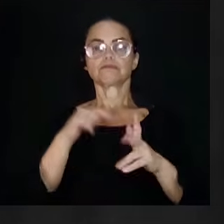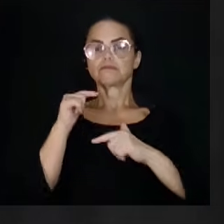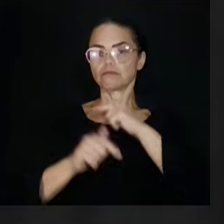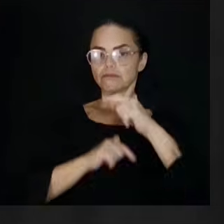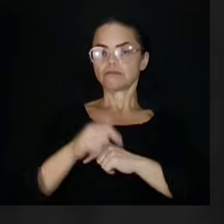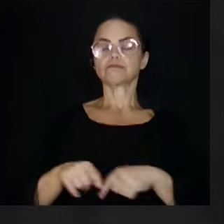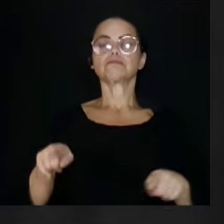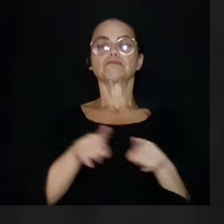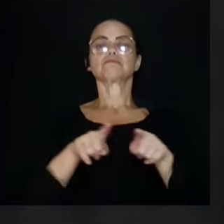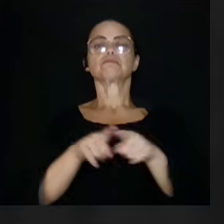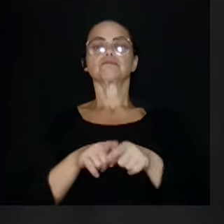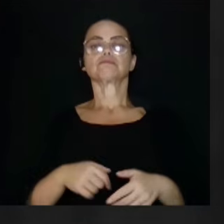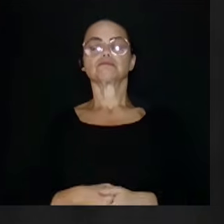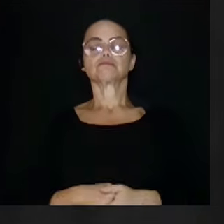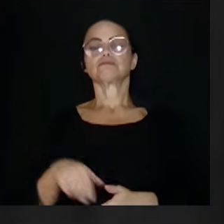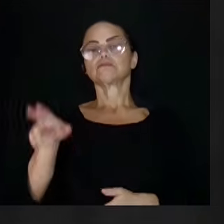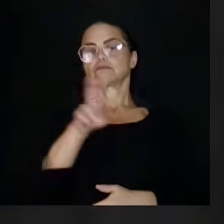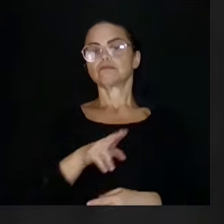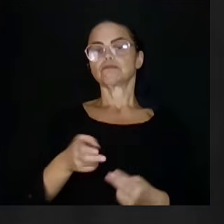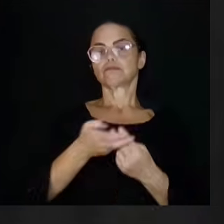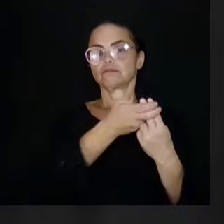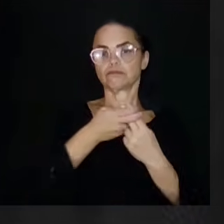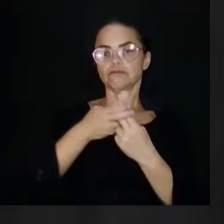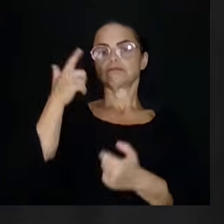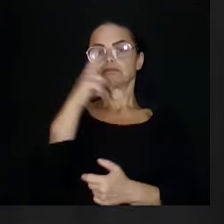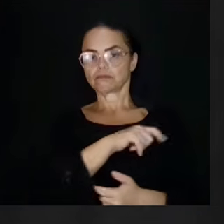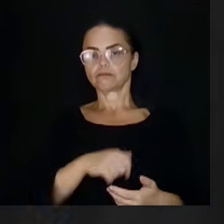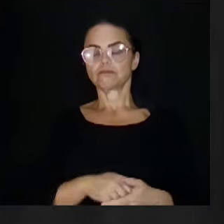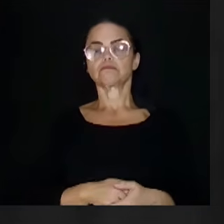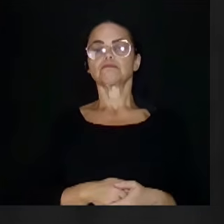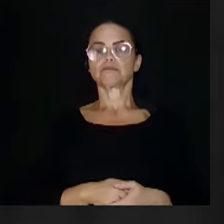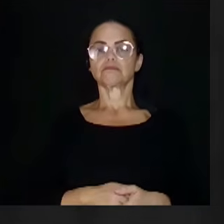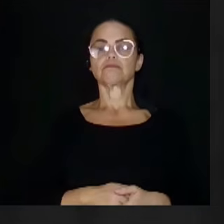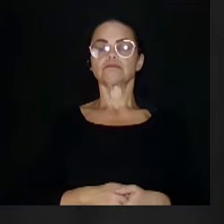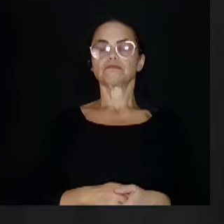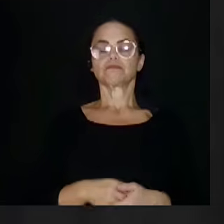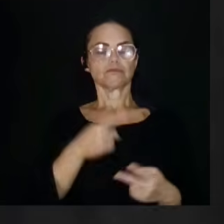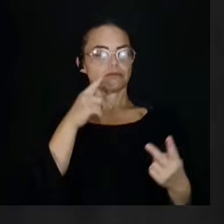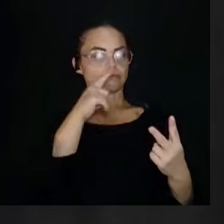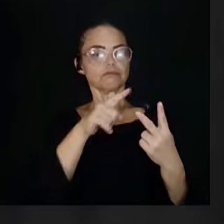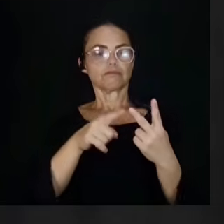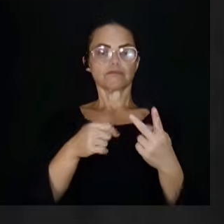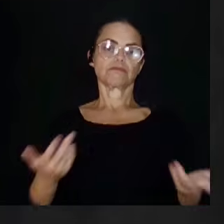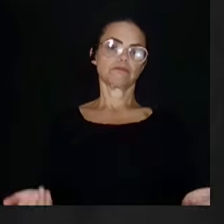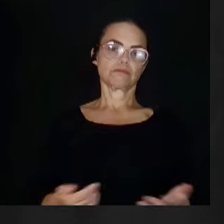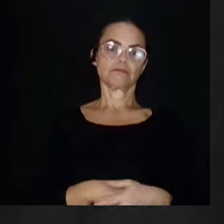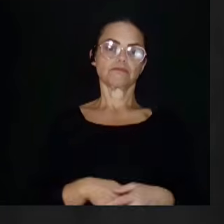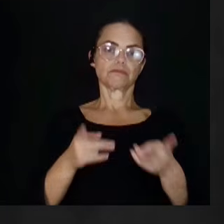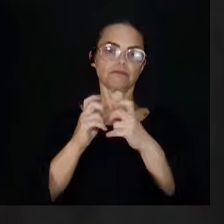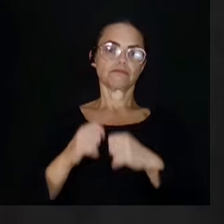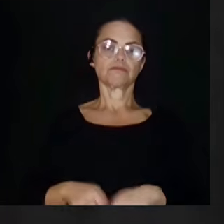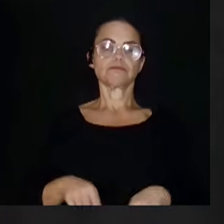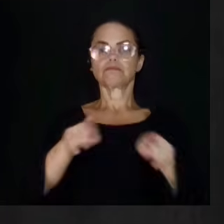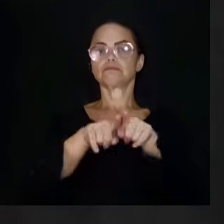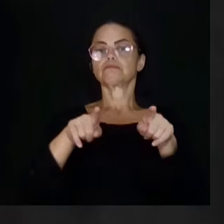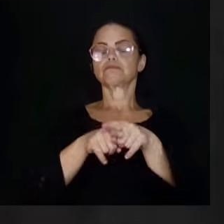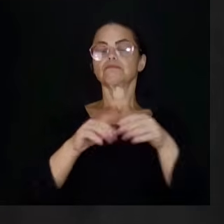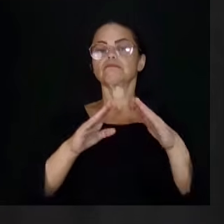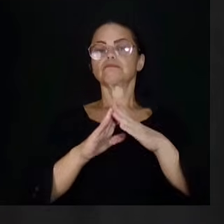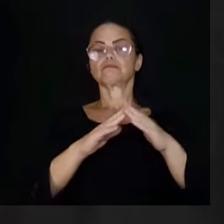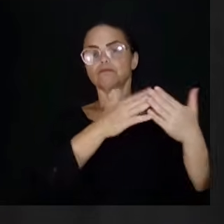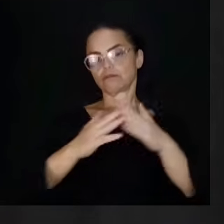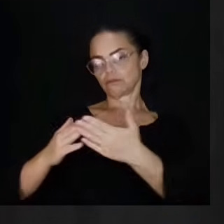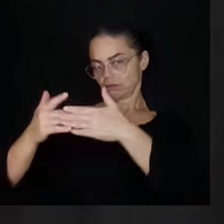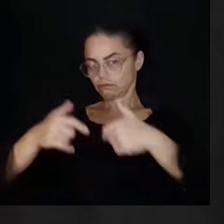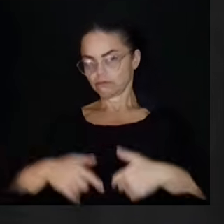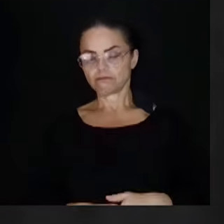do SUS, então eu consigo, né, ver os dois lados da história, porque eu também moro na periferia, então eu